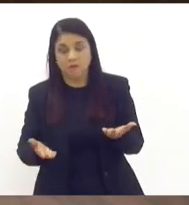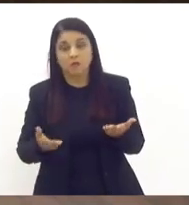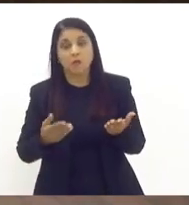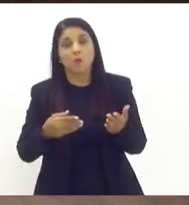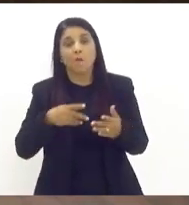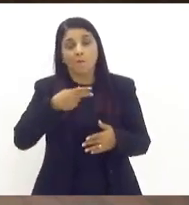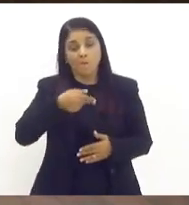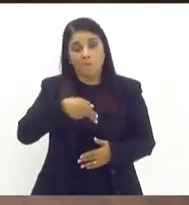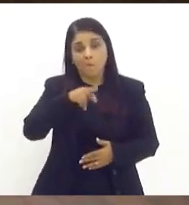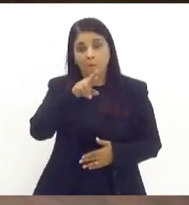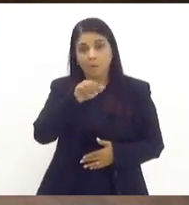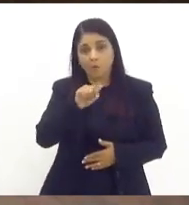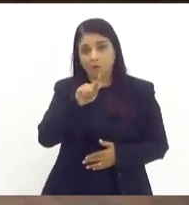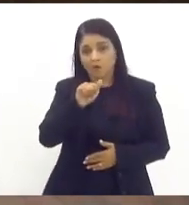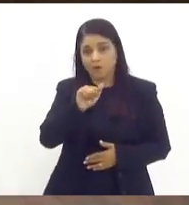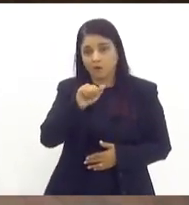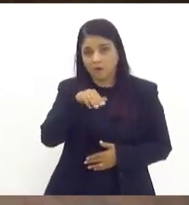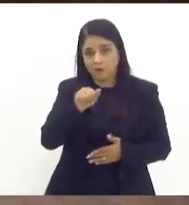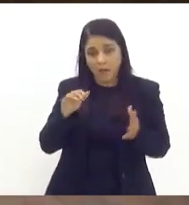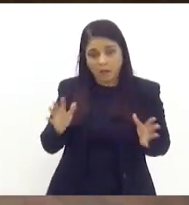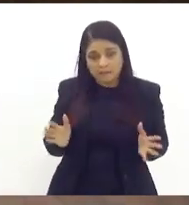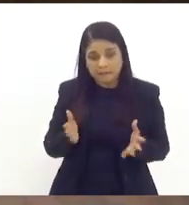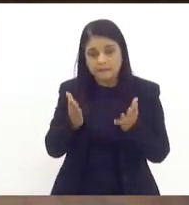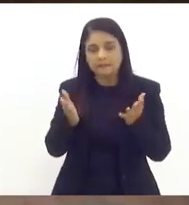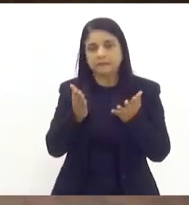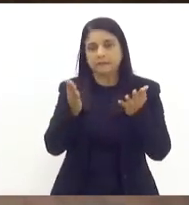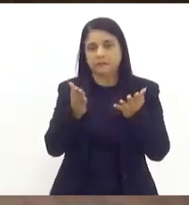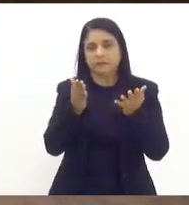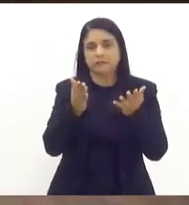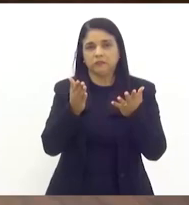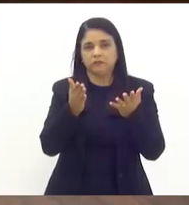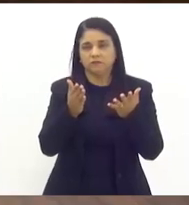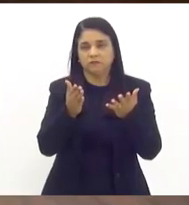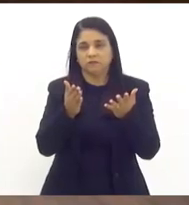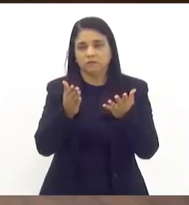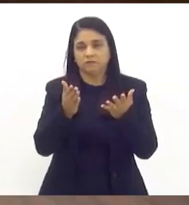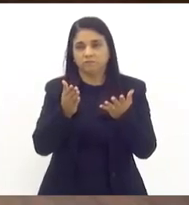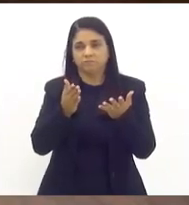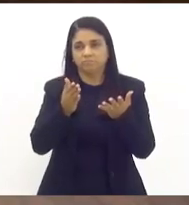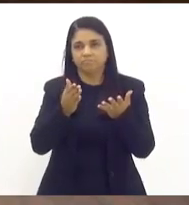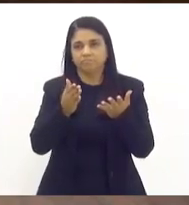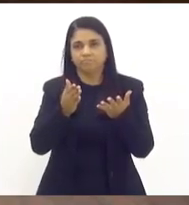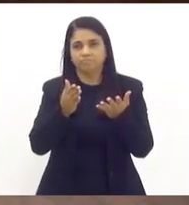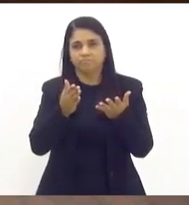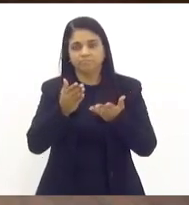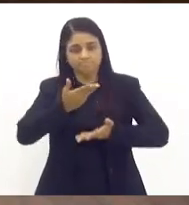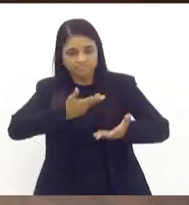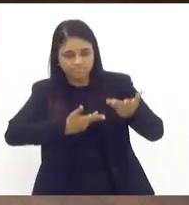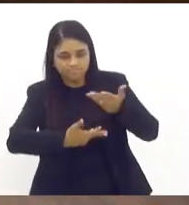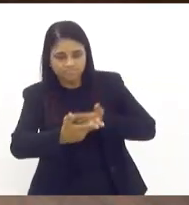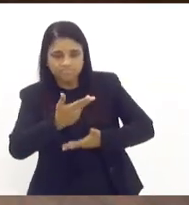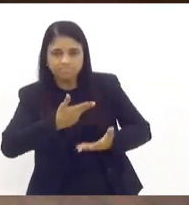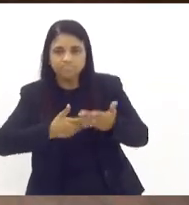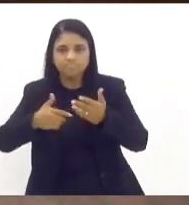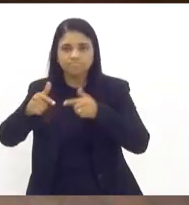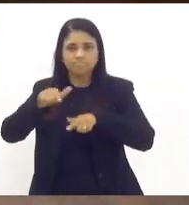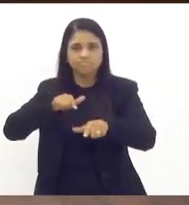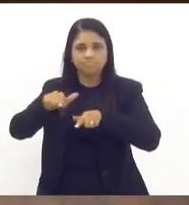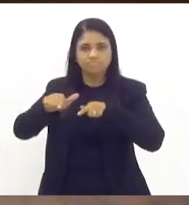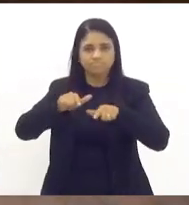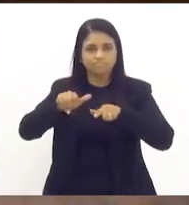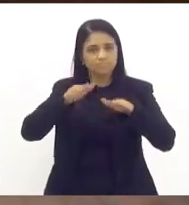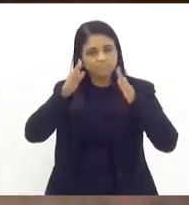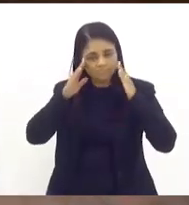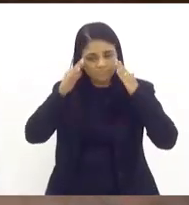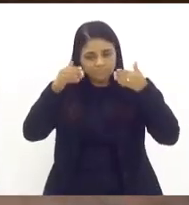programa que incentiva que é trabalha transversalidade entre atenção básica